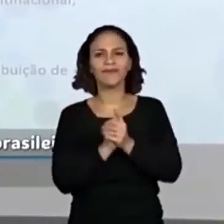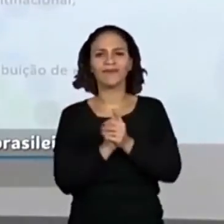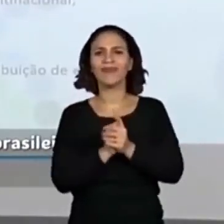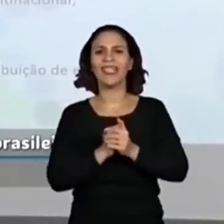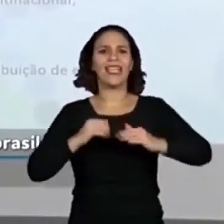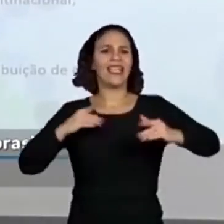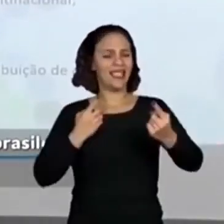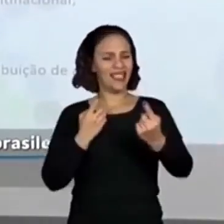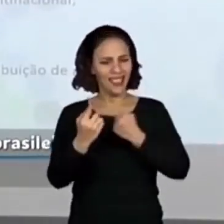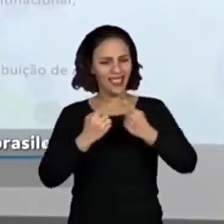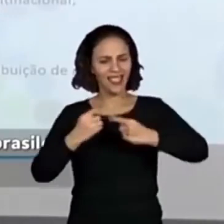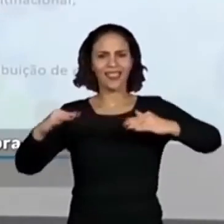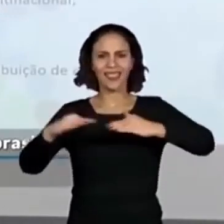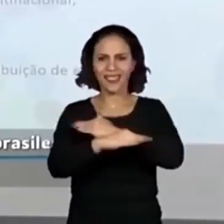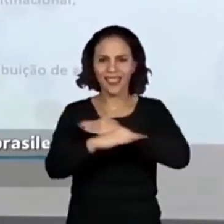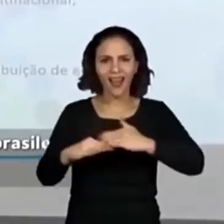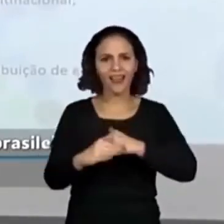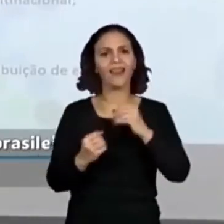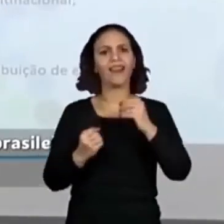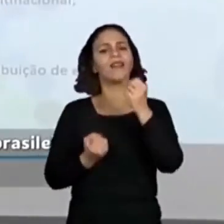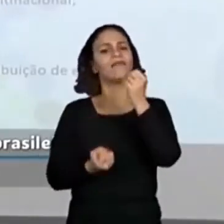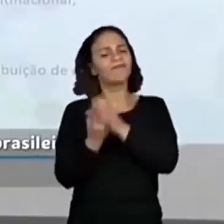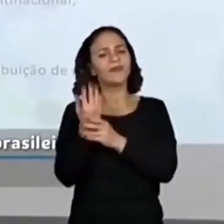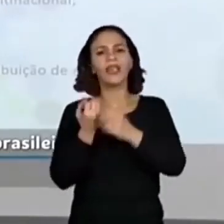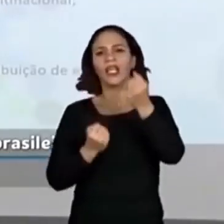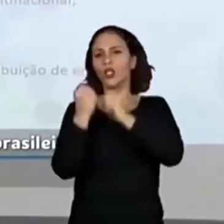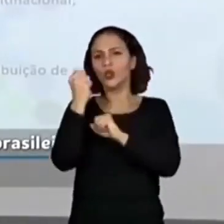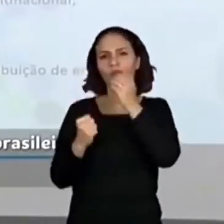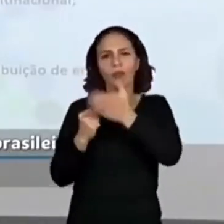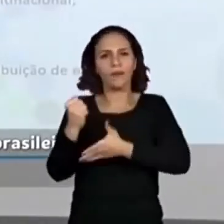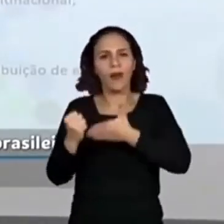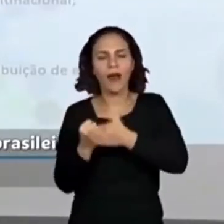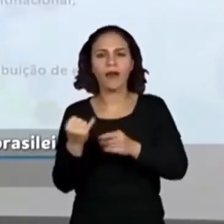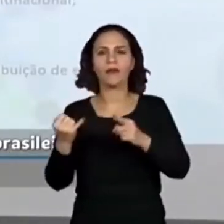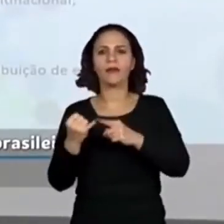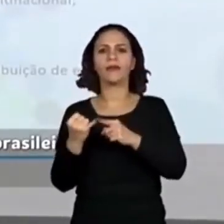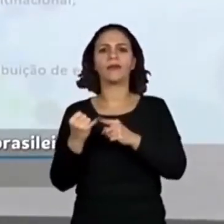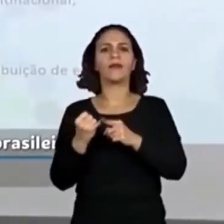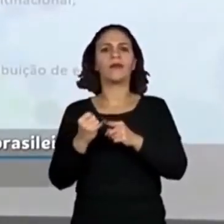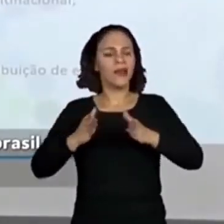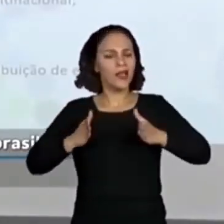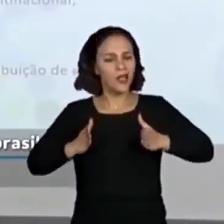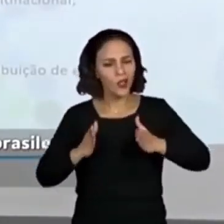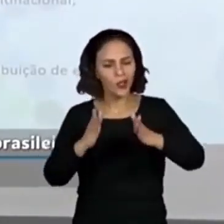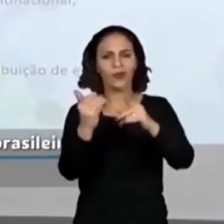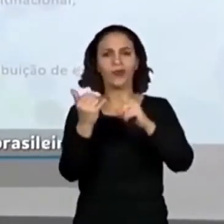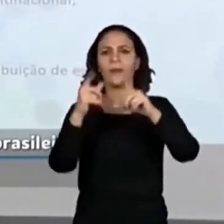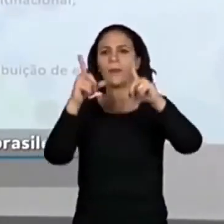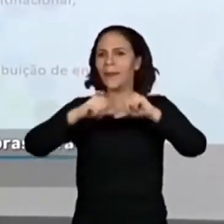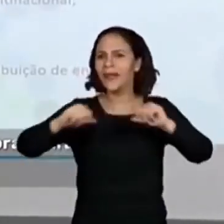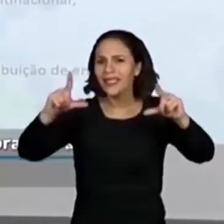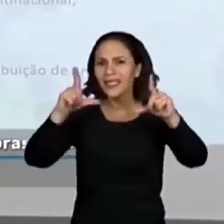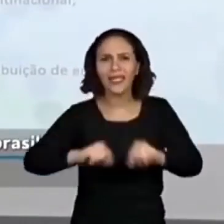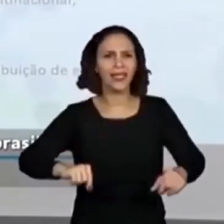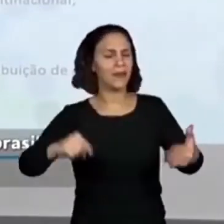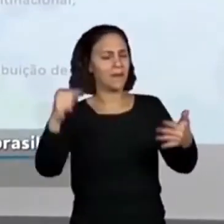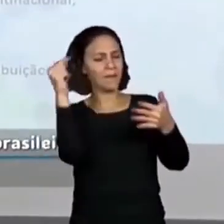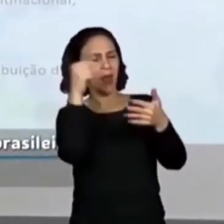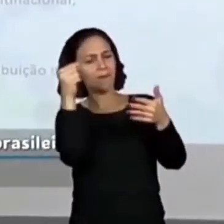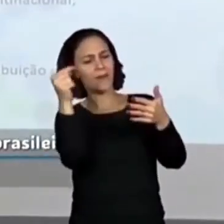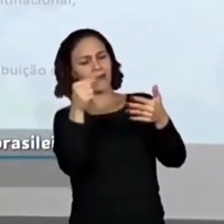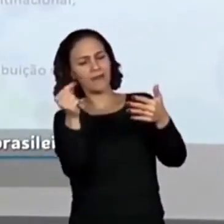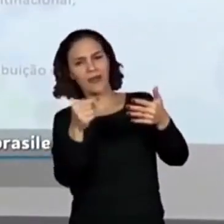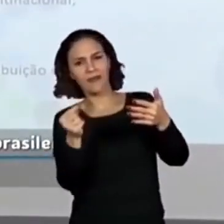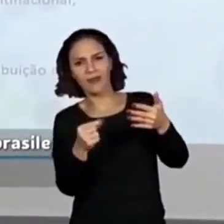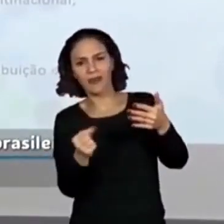estradas, construção de indústrias de base, construção de rodovias, construção de Brasília. Então, Juscelino